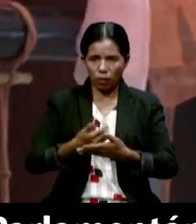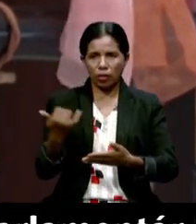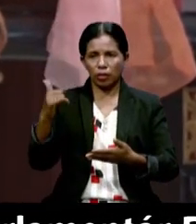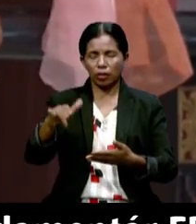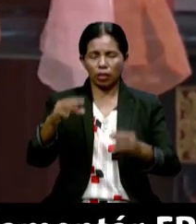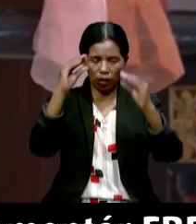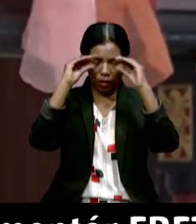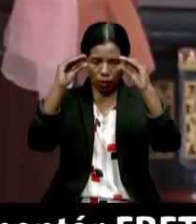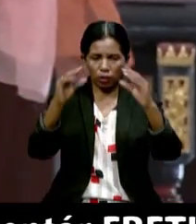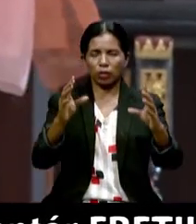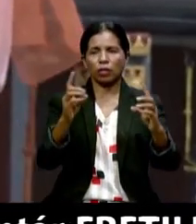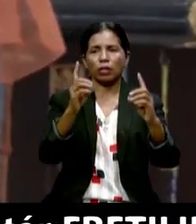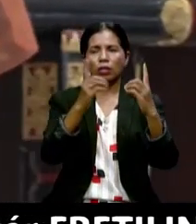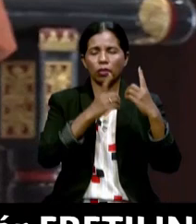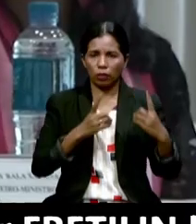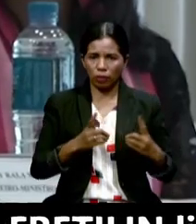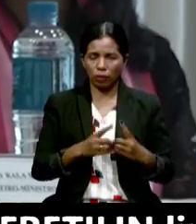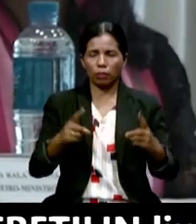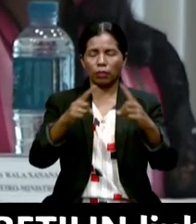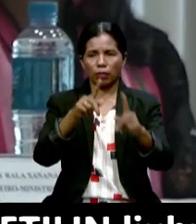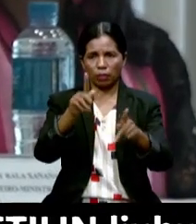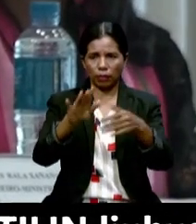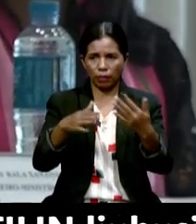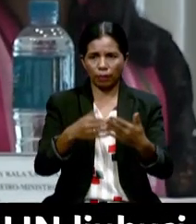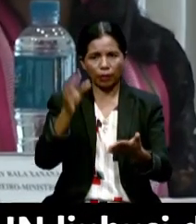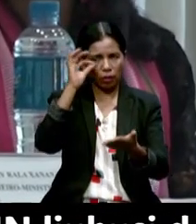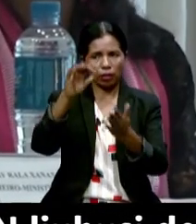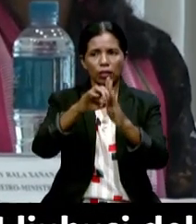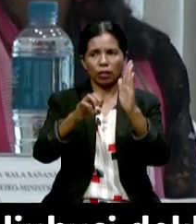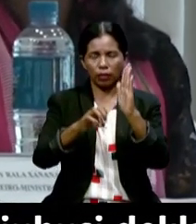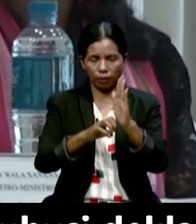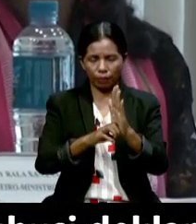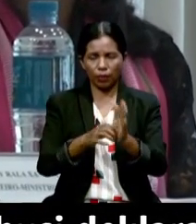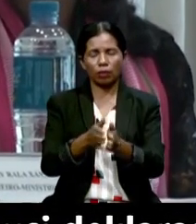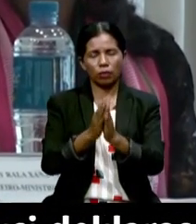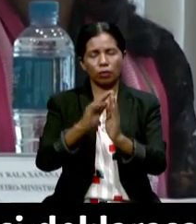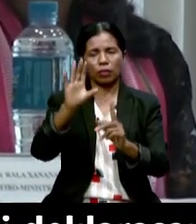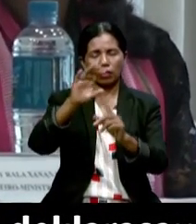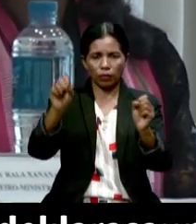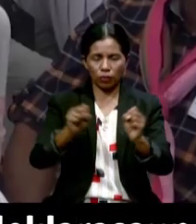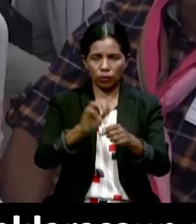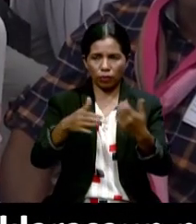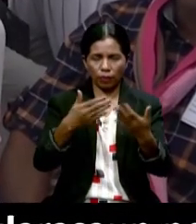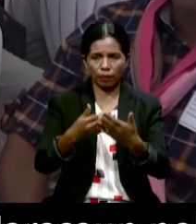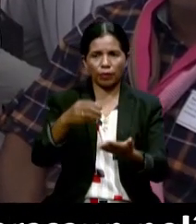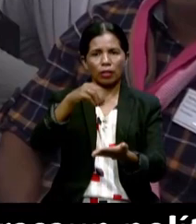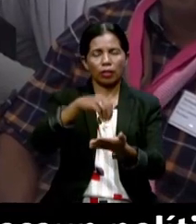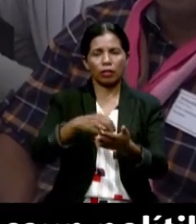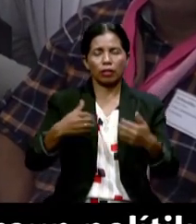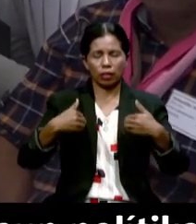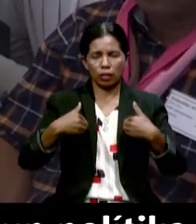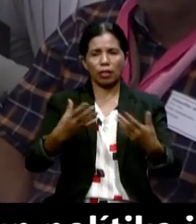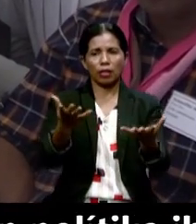halori domi baik na wan si rebel. Alain nene sekretaria estado igualdade de género husuba sef suku sira atu kria iha inisiativa oi